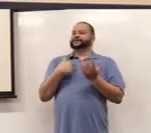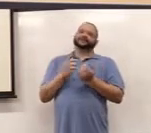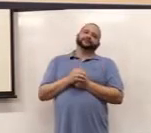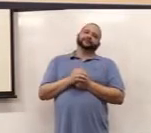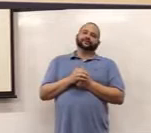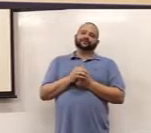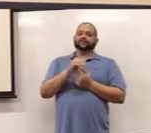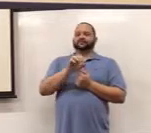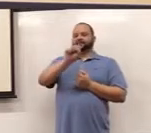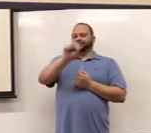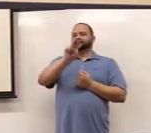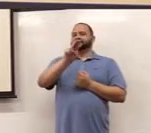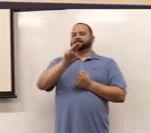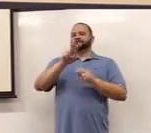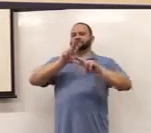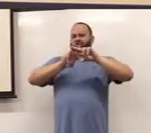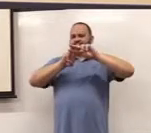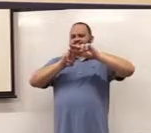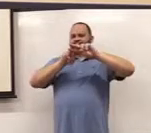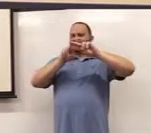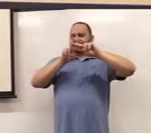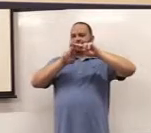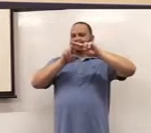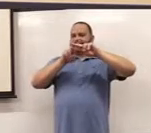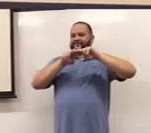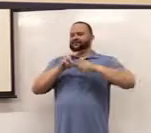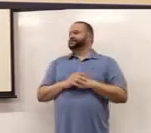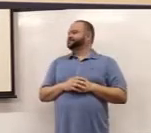sustenidos e os bemóis. A gente altera as notas.